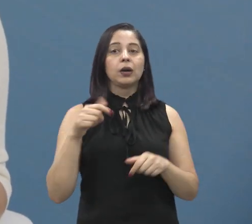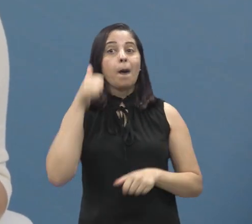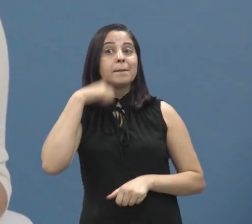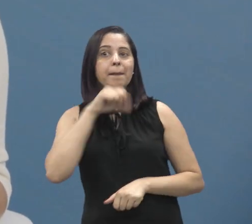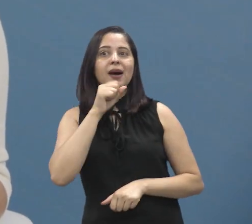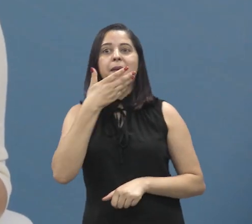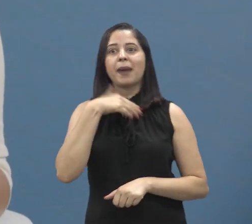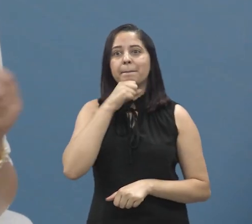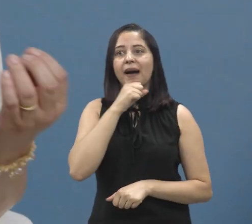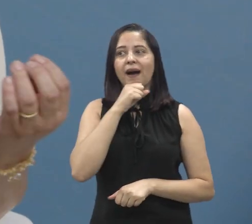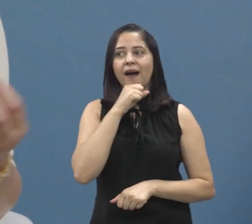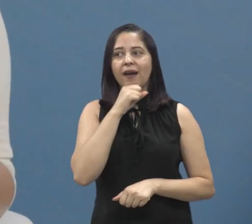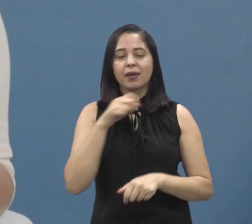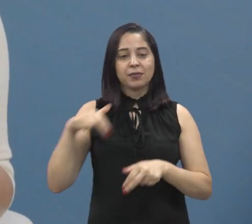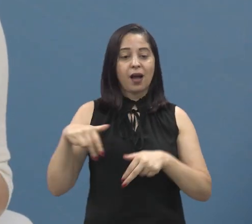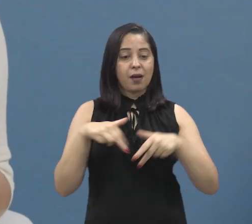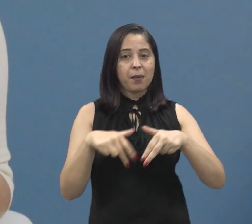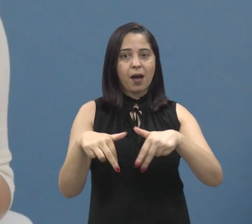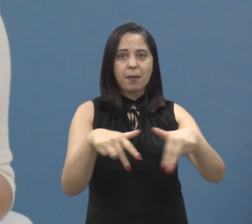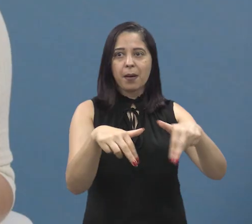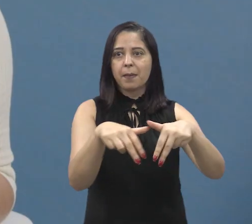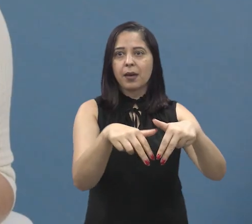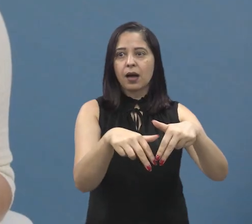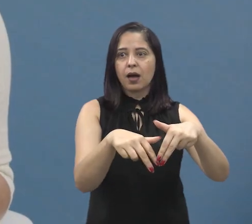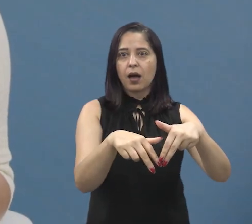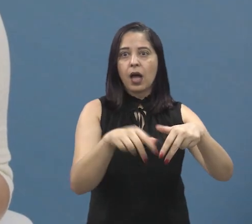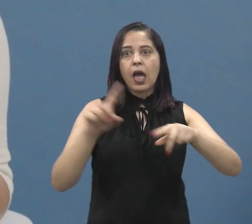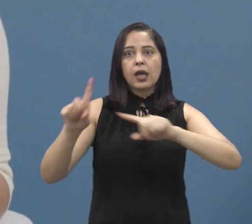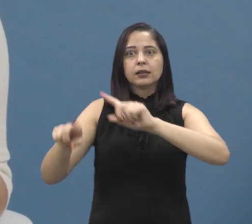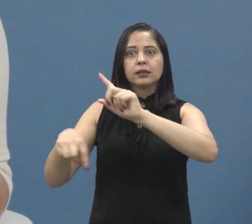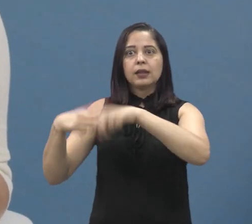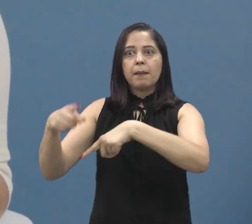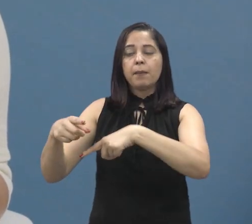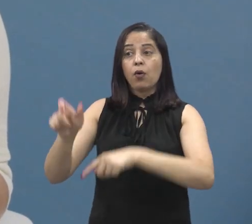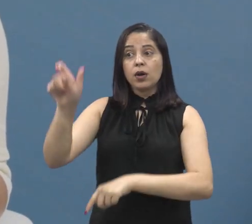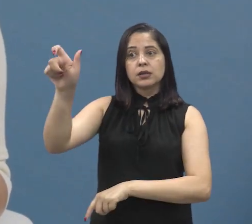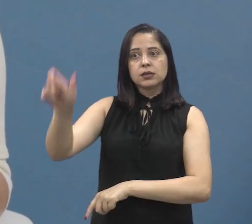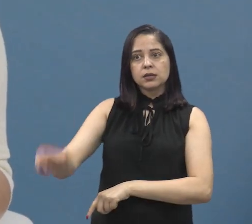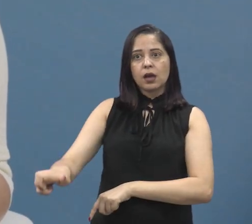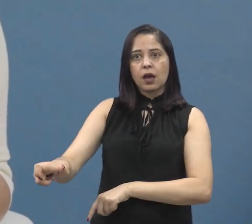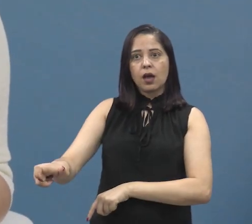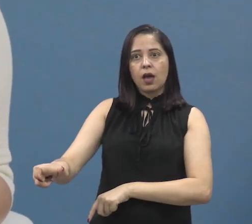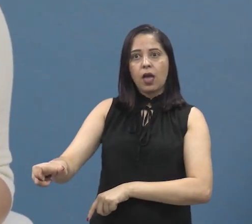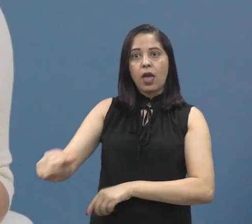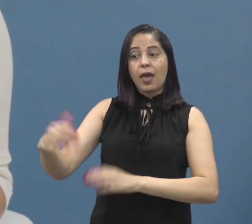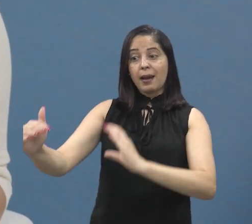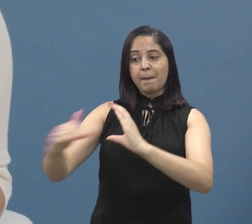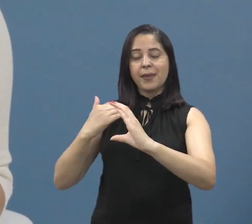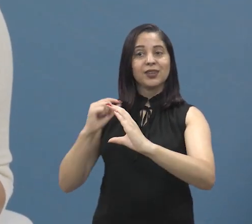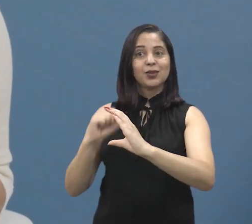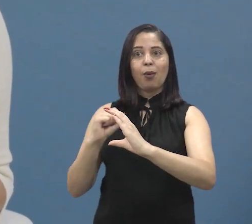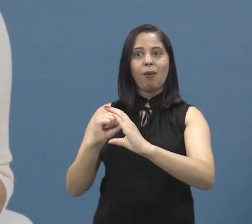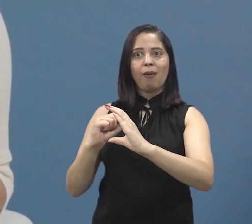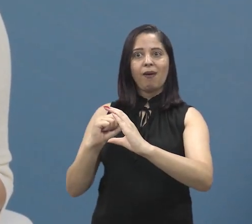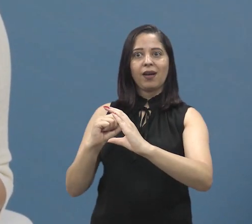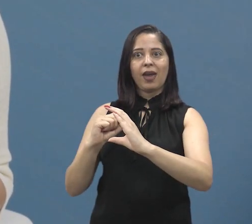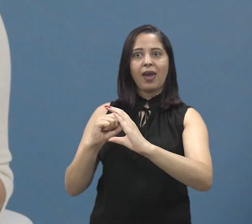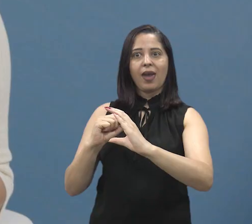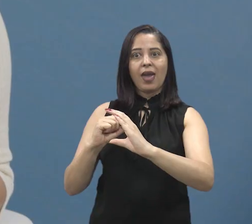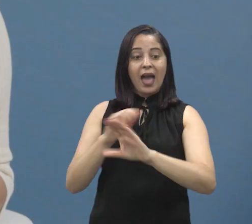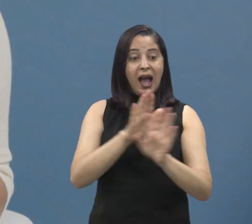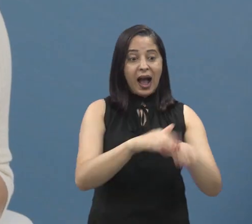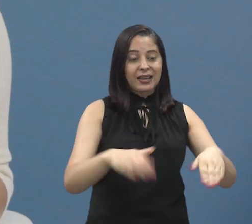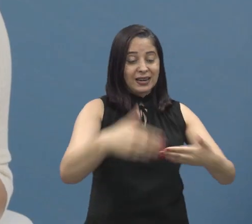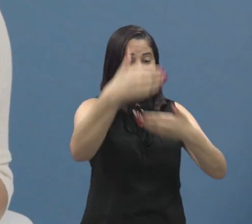com os filhos, a prova da criança, falando exatamente sobre o patrimônio